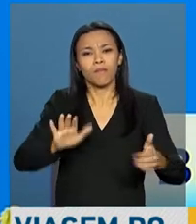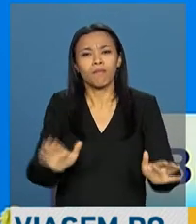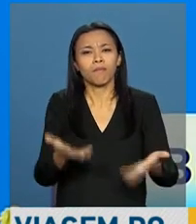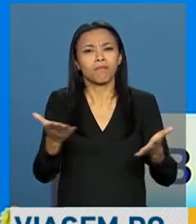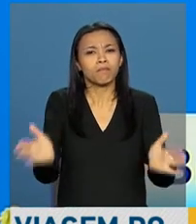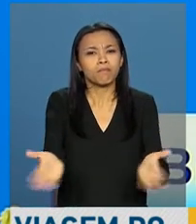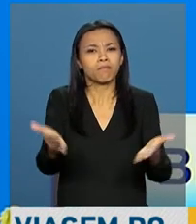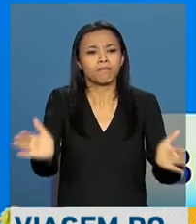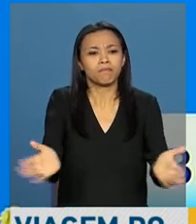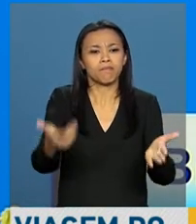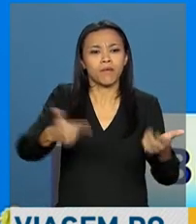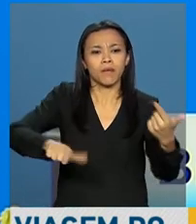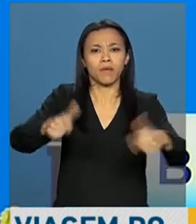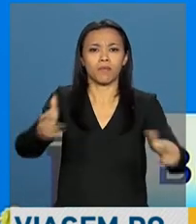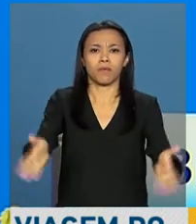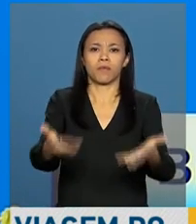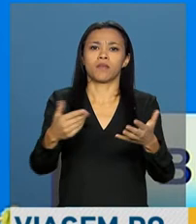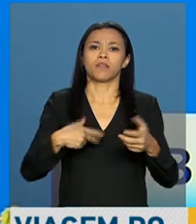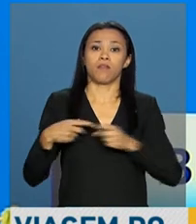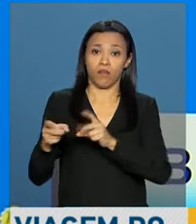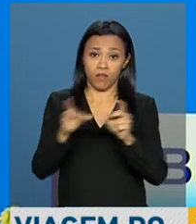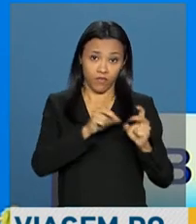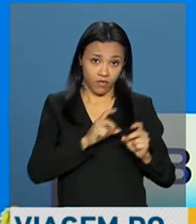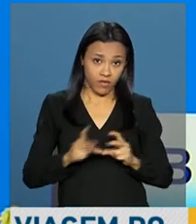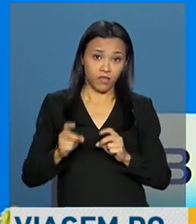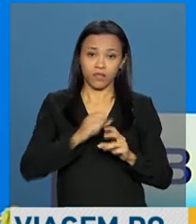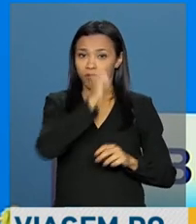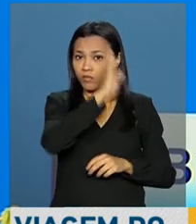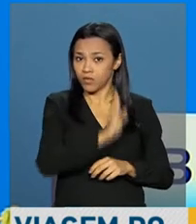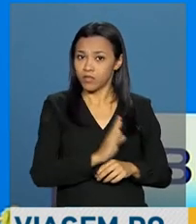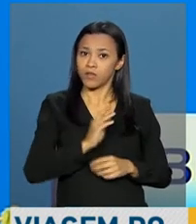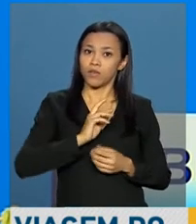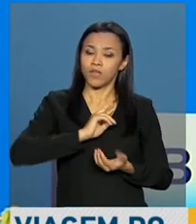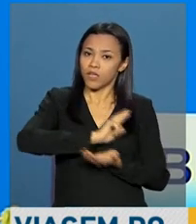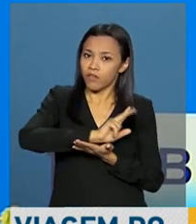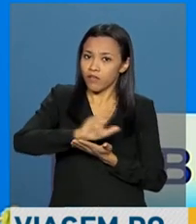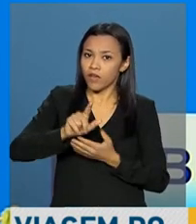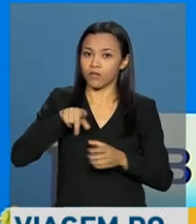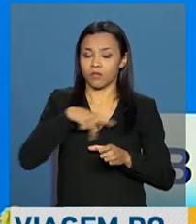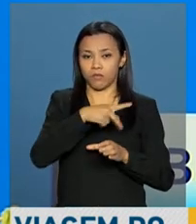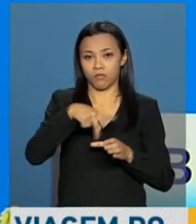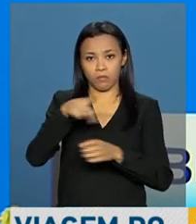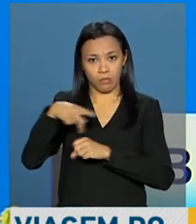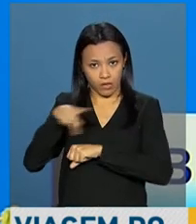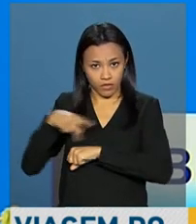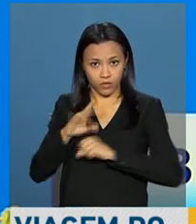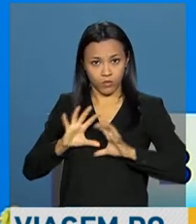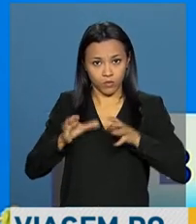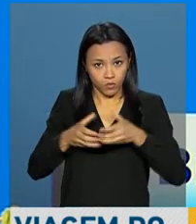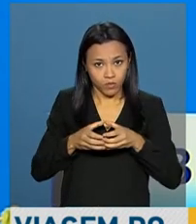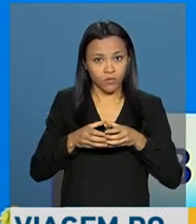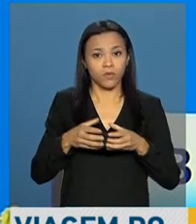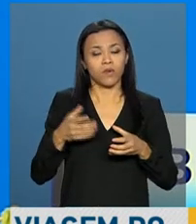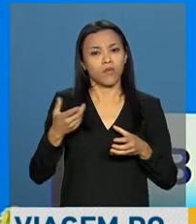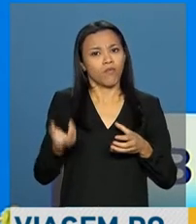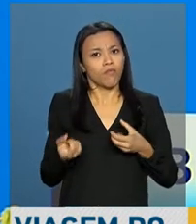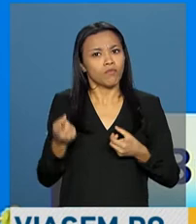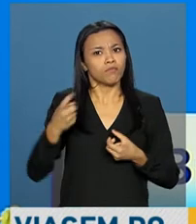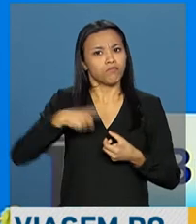mais. O comércio do Brasil com os demais países do BRICS recobrou seu